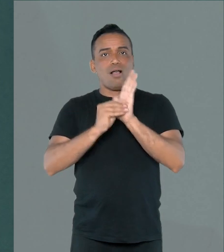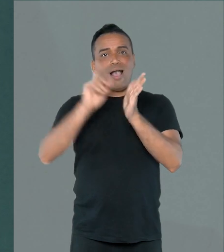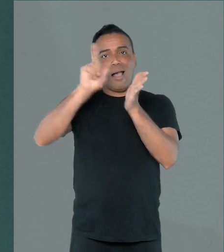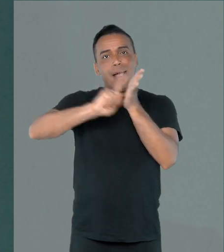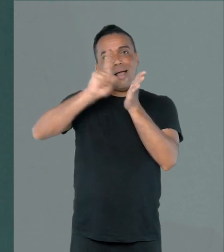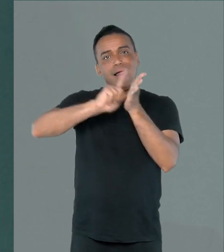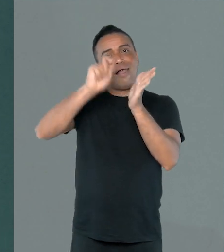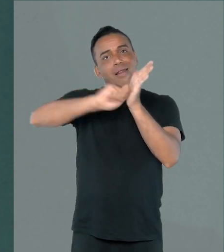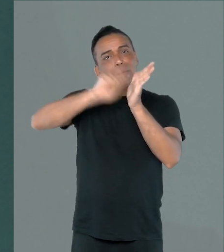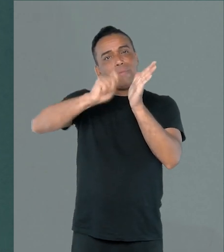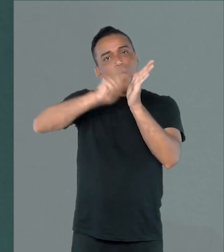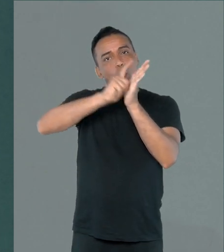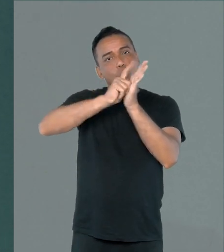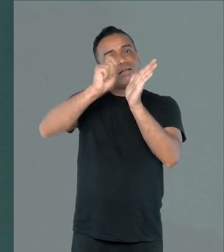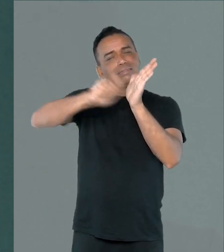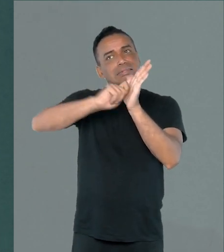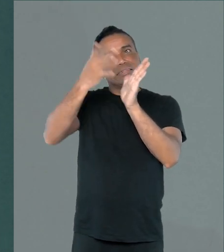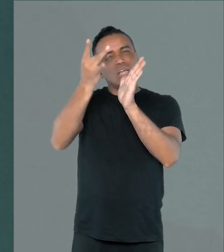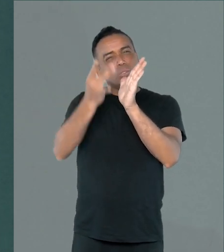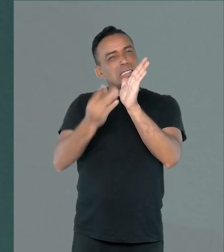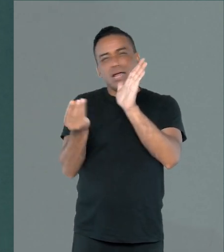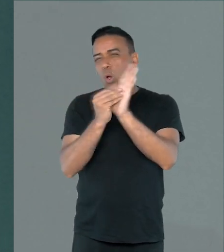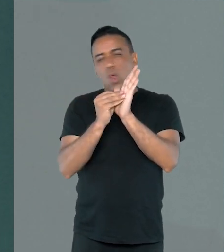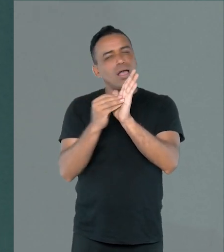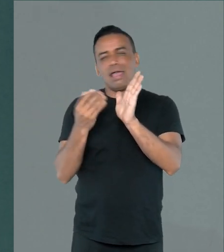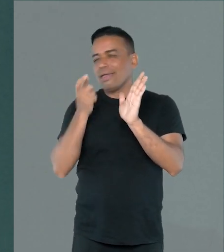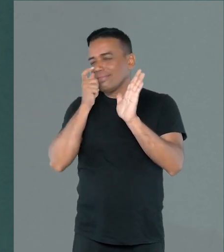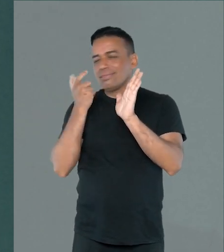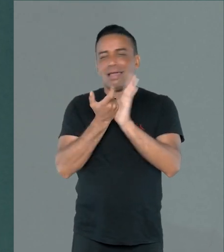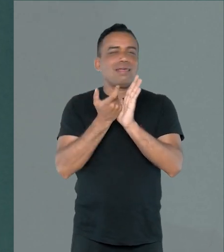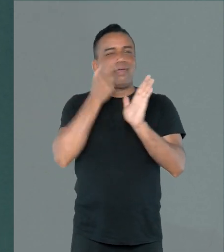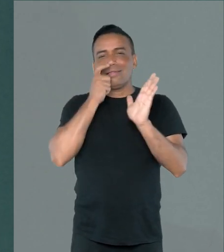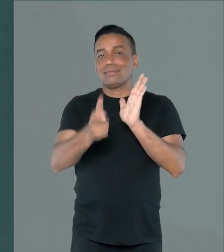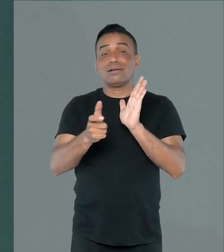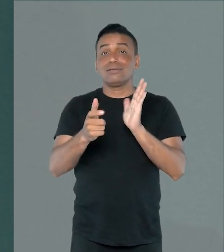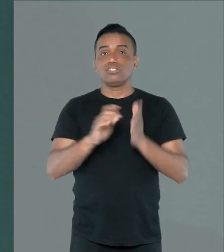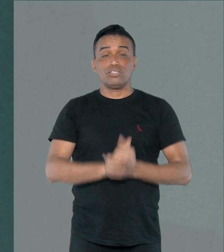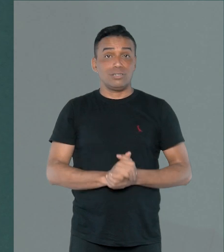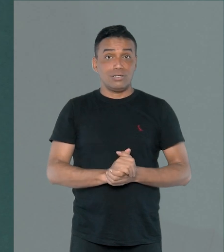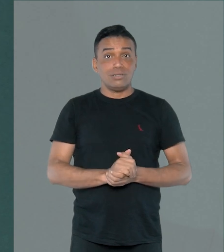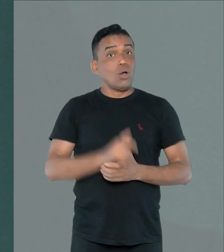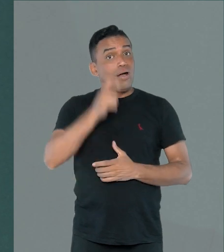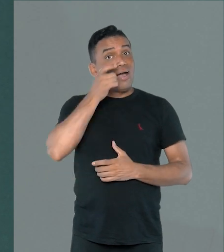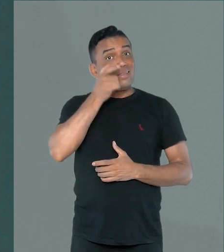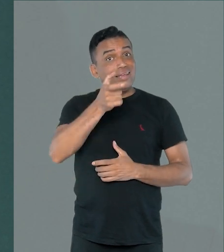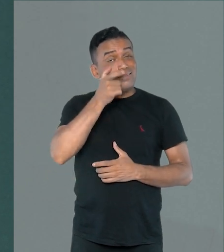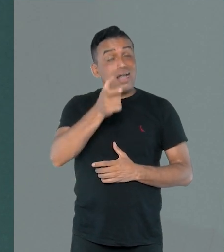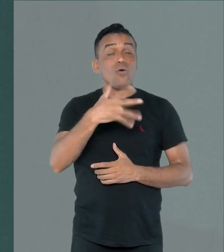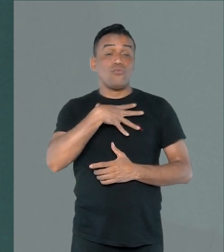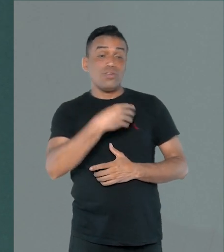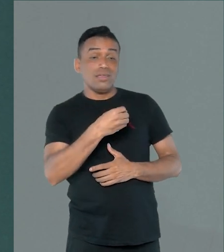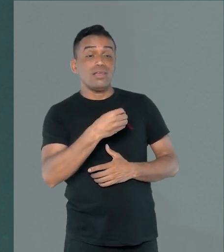muito interessantes. A tensão dos filhos com os pais, os problemas financeiros da família, essa Europa